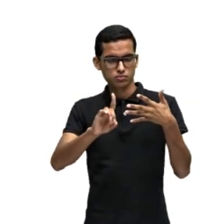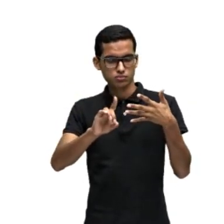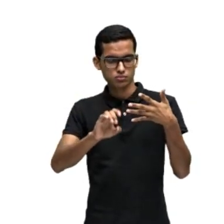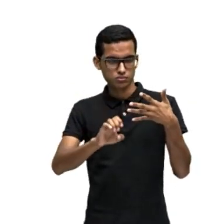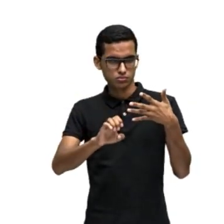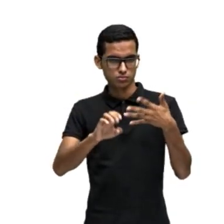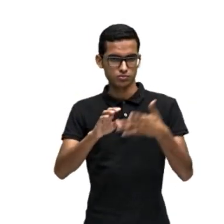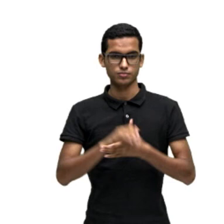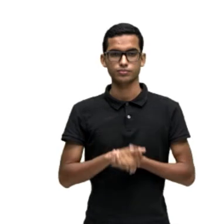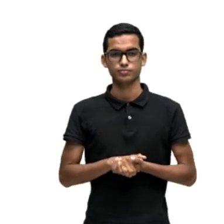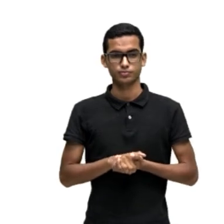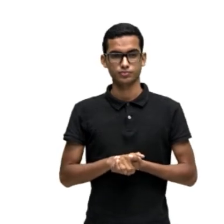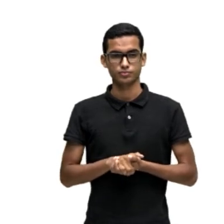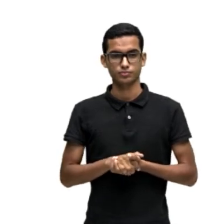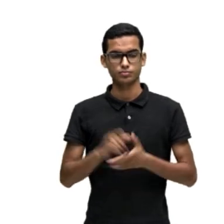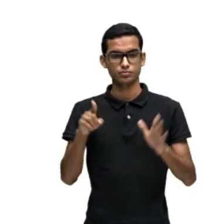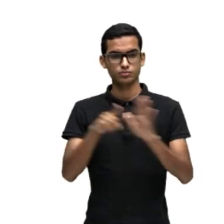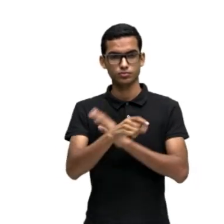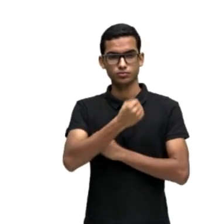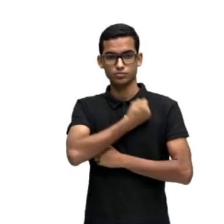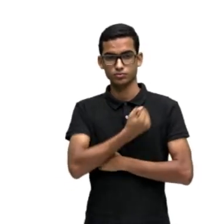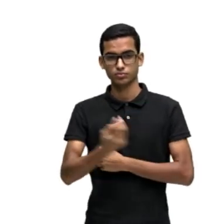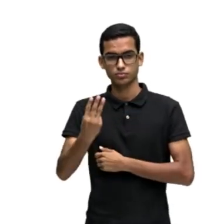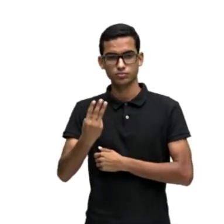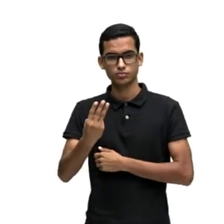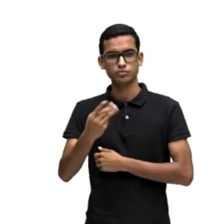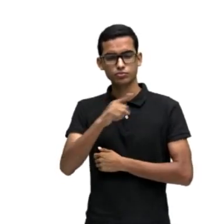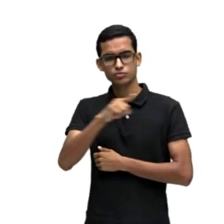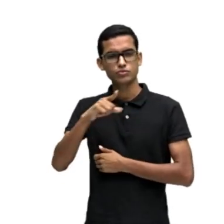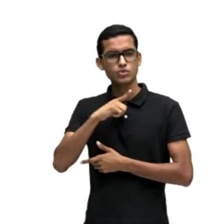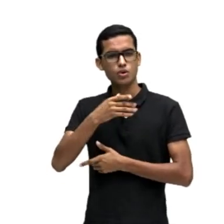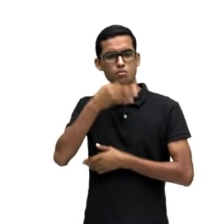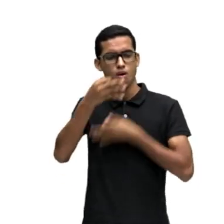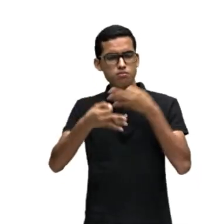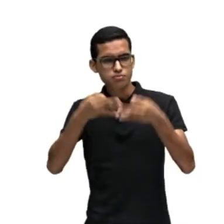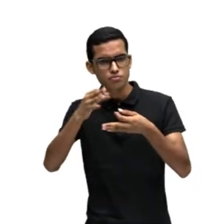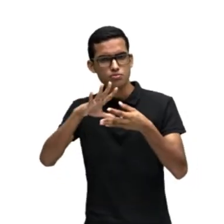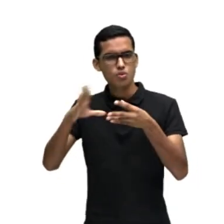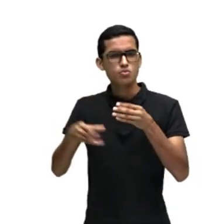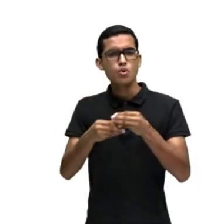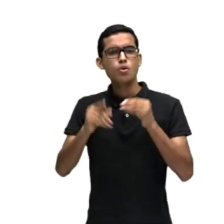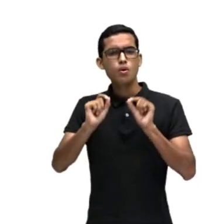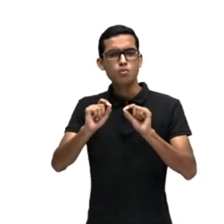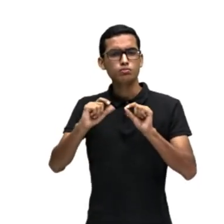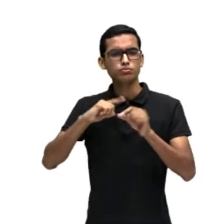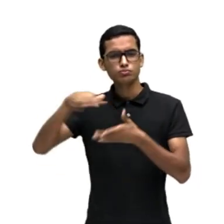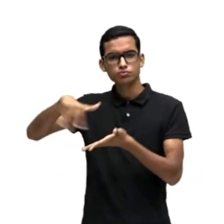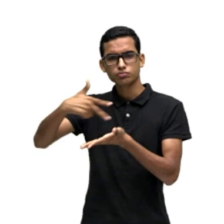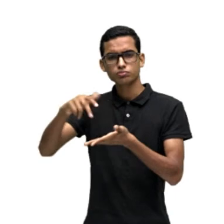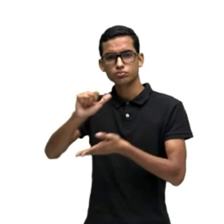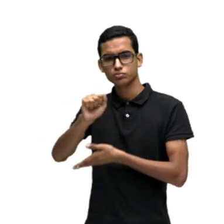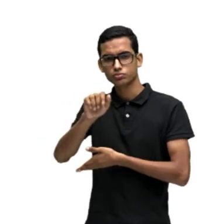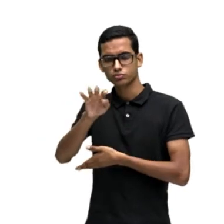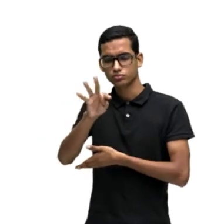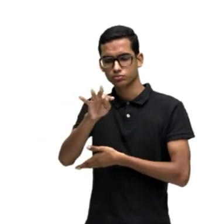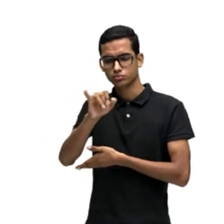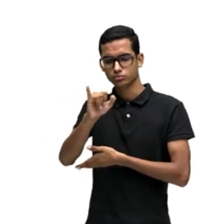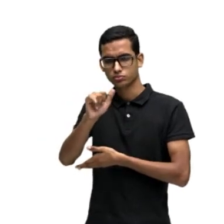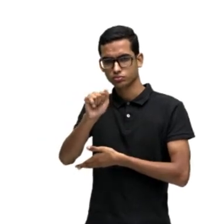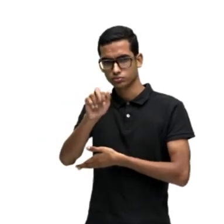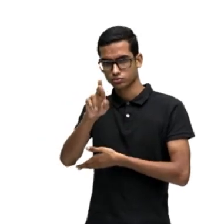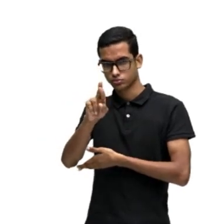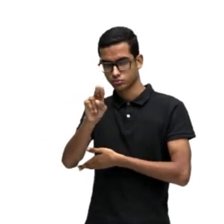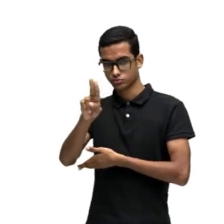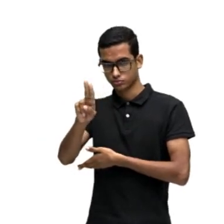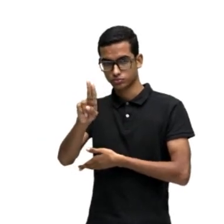E a nossa terceira questão, a gente estava pedindo para comentar sobre a dança Atiaru, certo? Então, todas